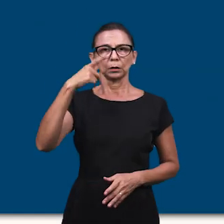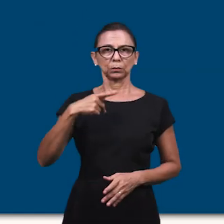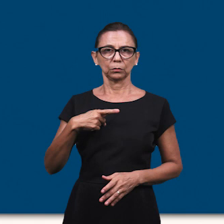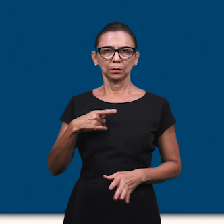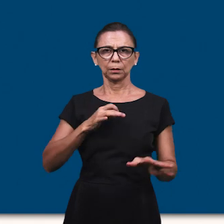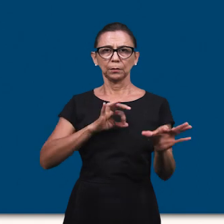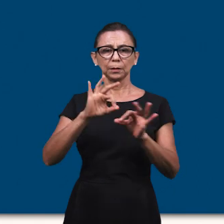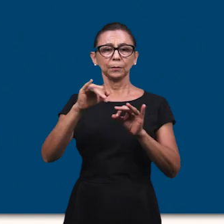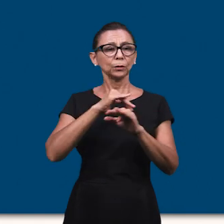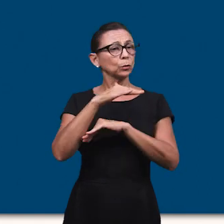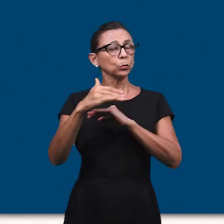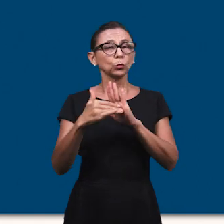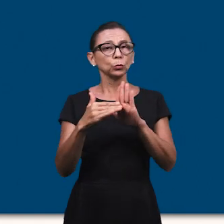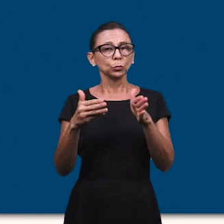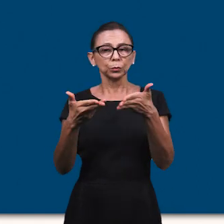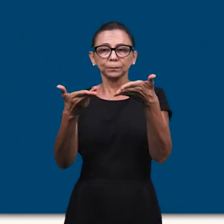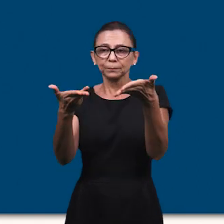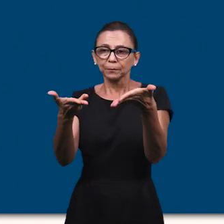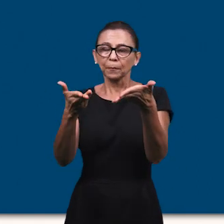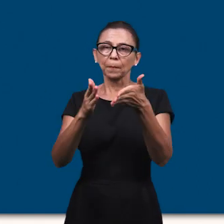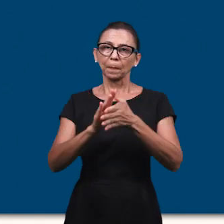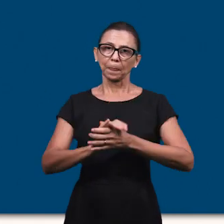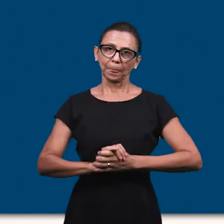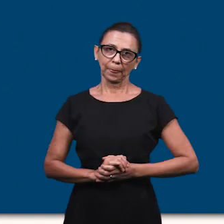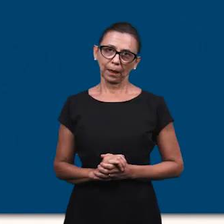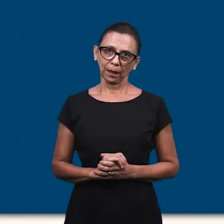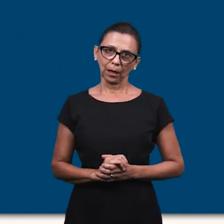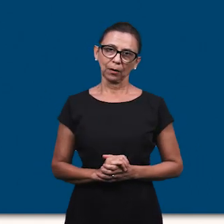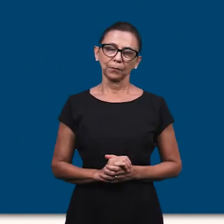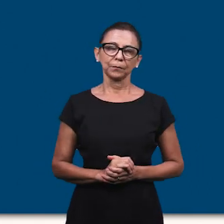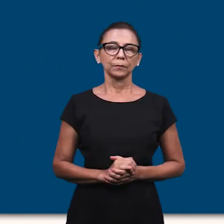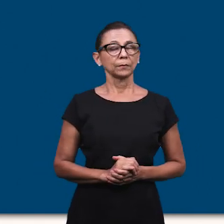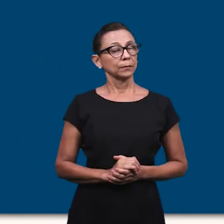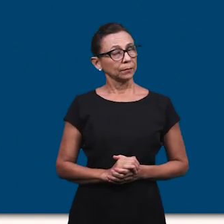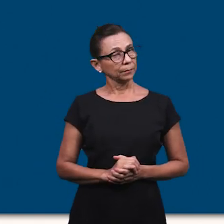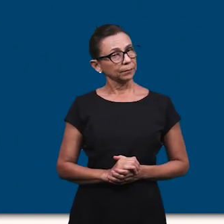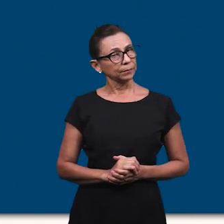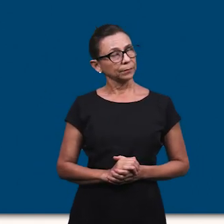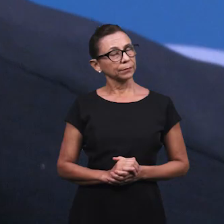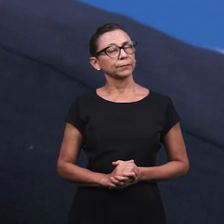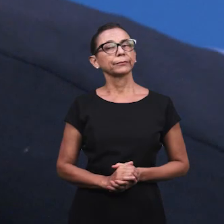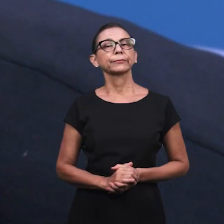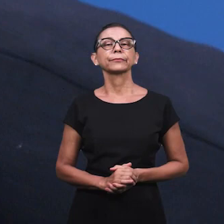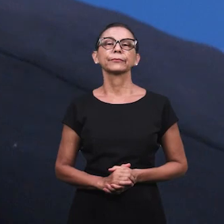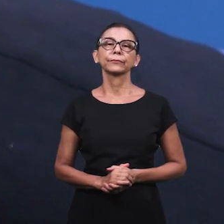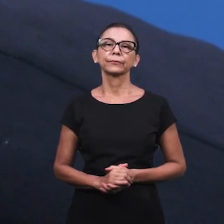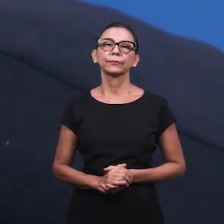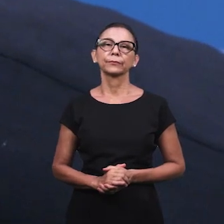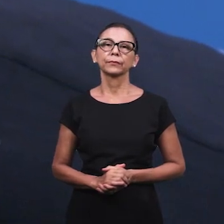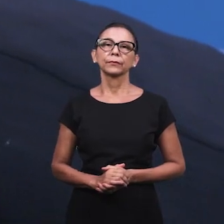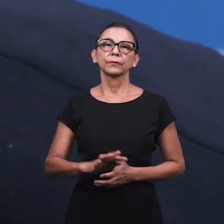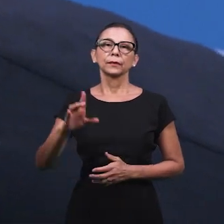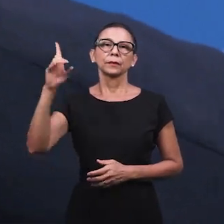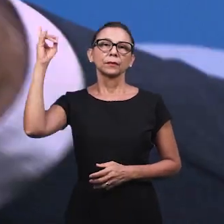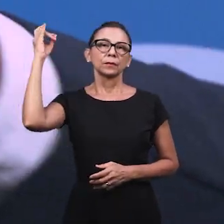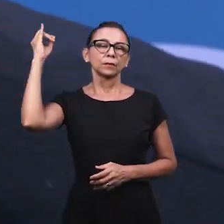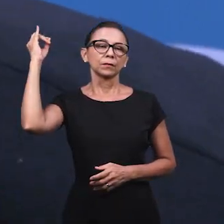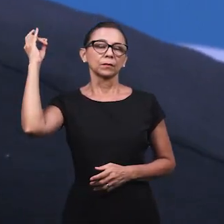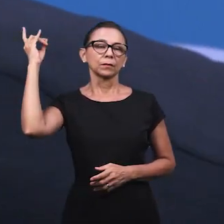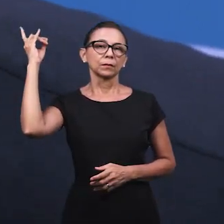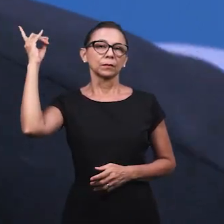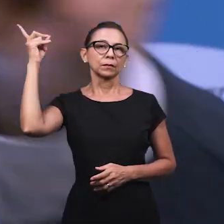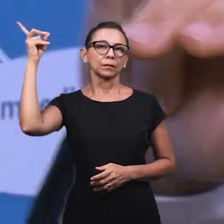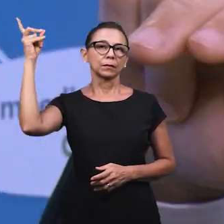tudo para ele. E Deus fez ali uma recomendação ao homem, não comer da árvore do conhecimento do bem e do